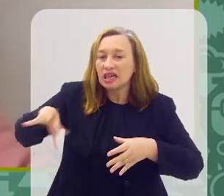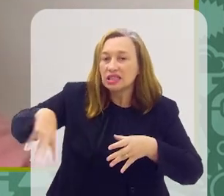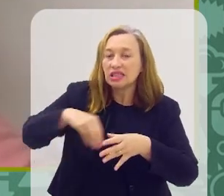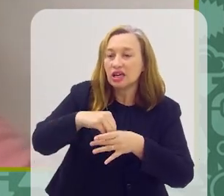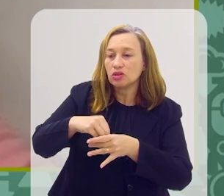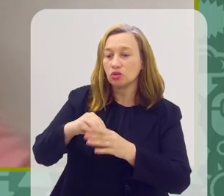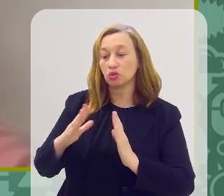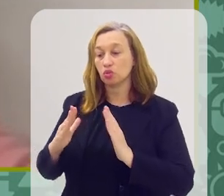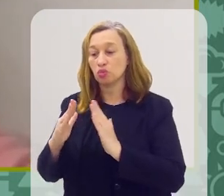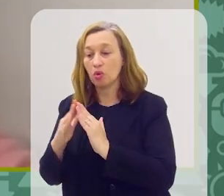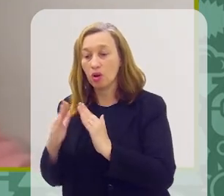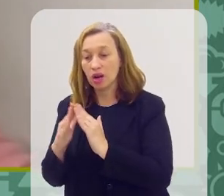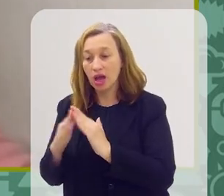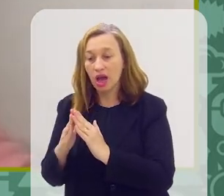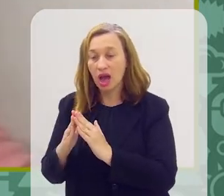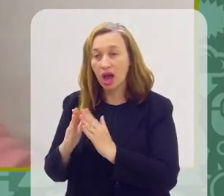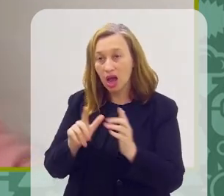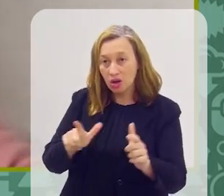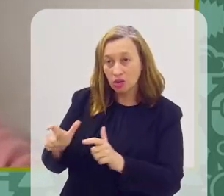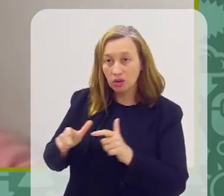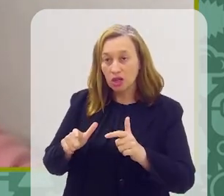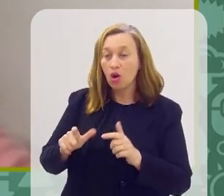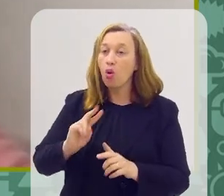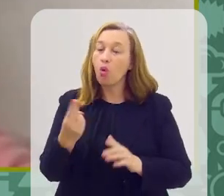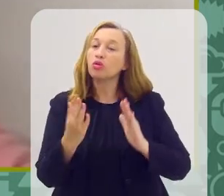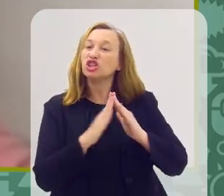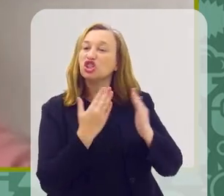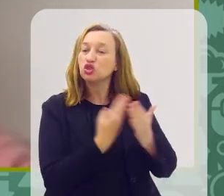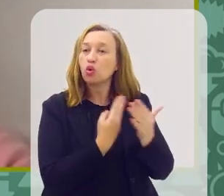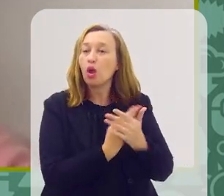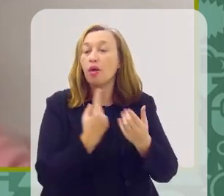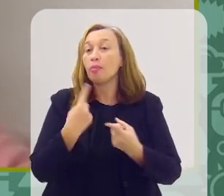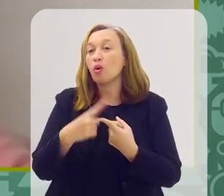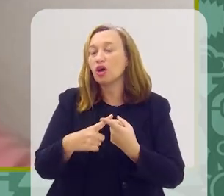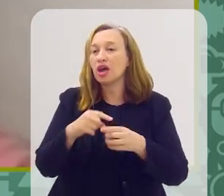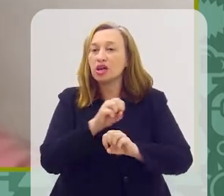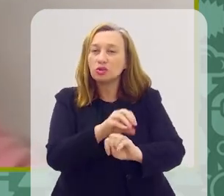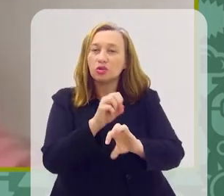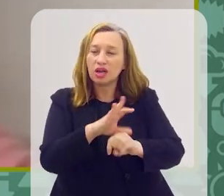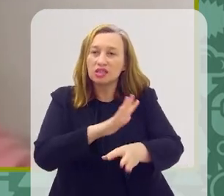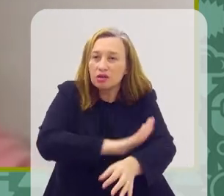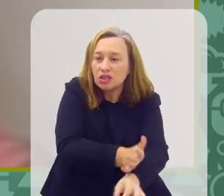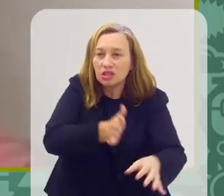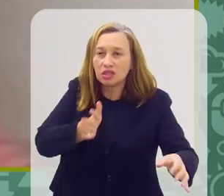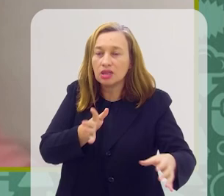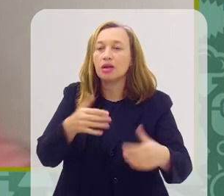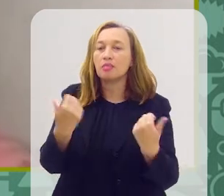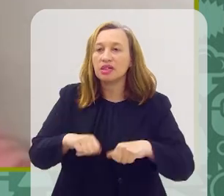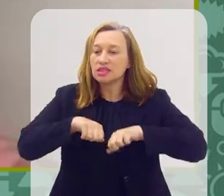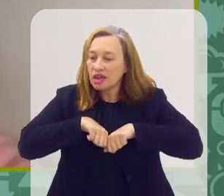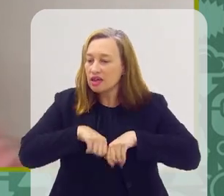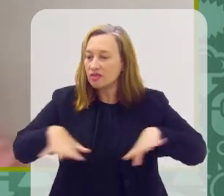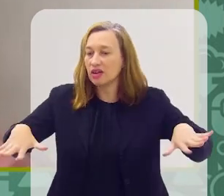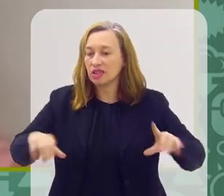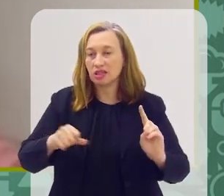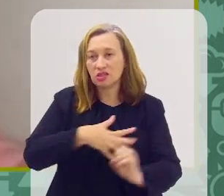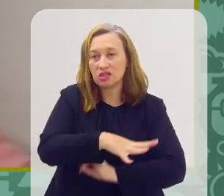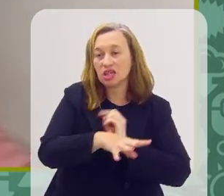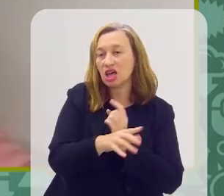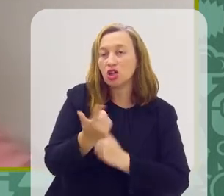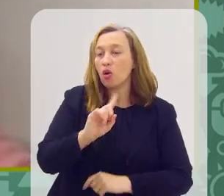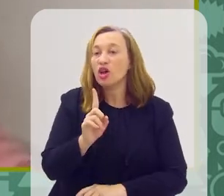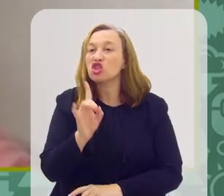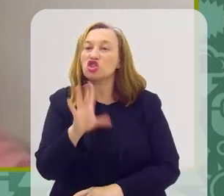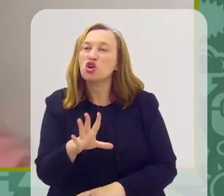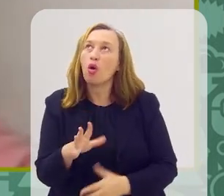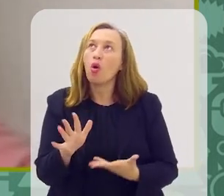sua comunidade, dentro da sua escola, dentro do seu centro cultural, porque a educação antirracista ela precisa estar em todo o meio da sociedade. Né? Ela